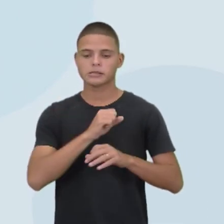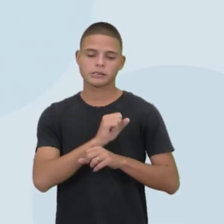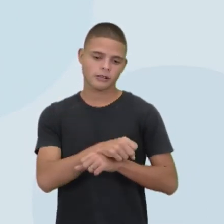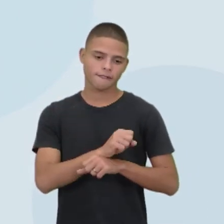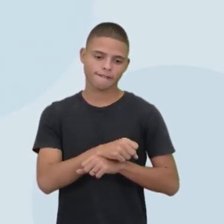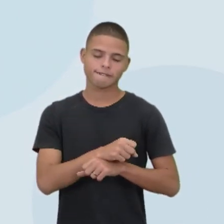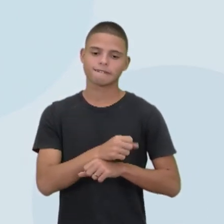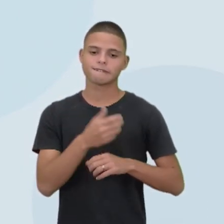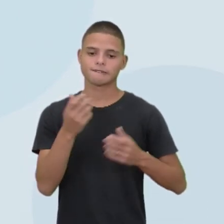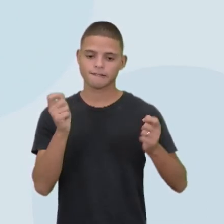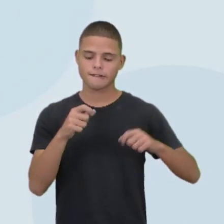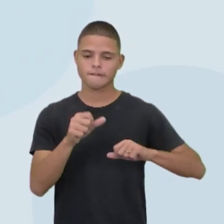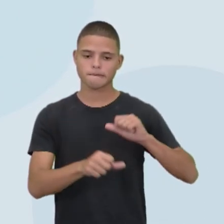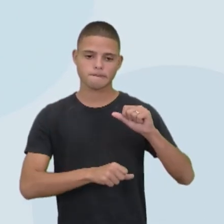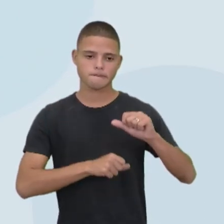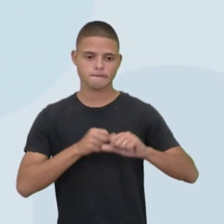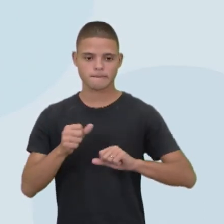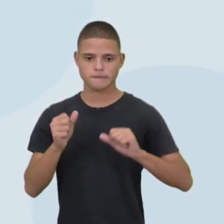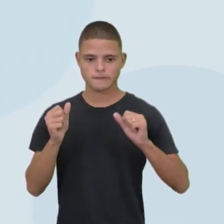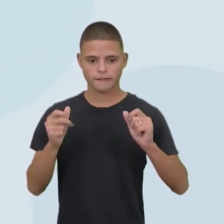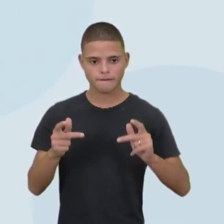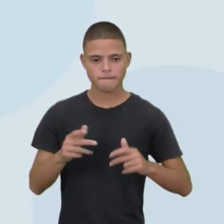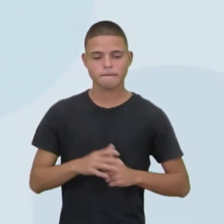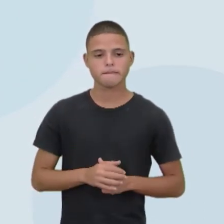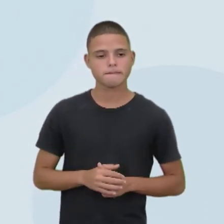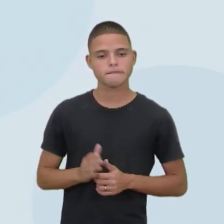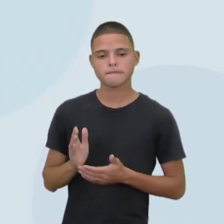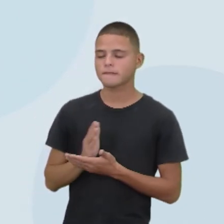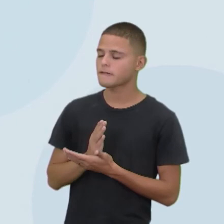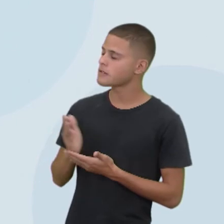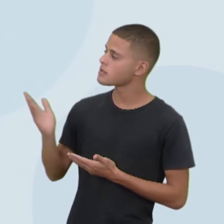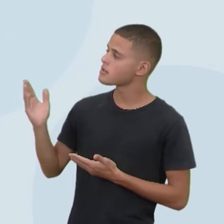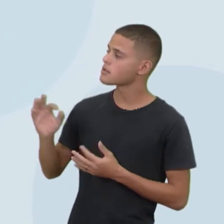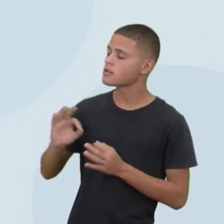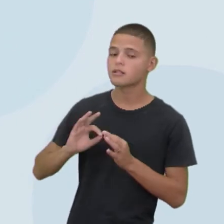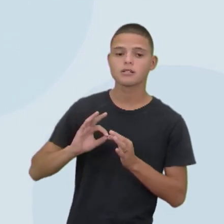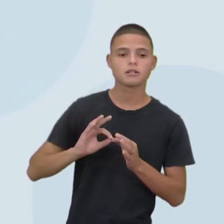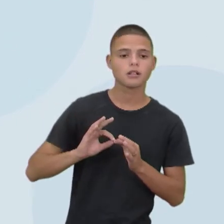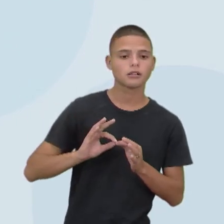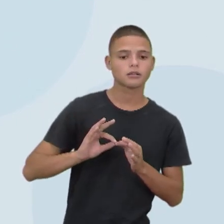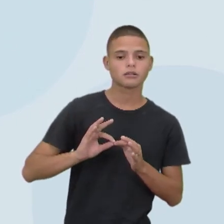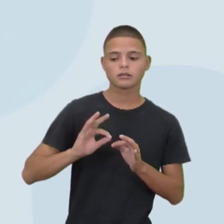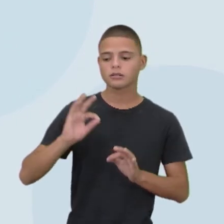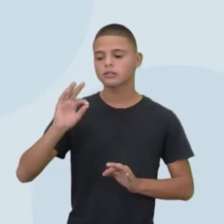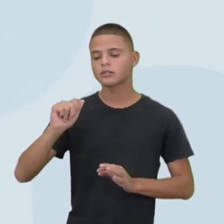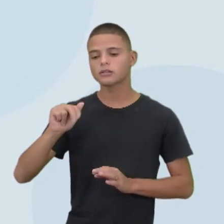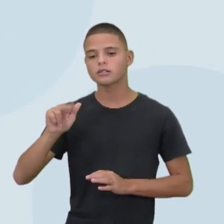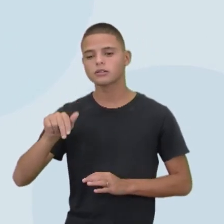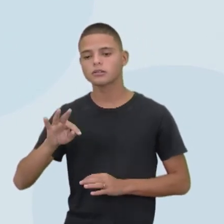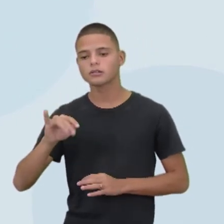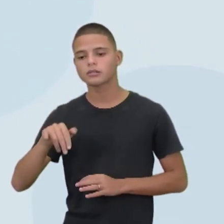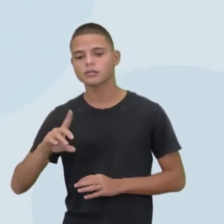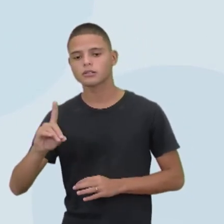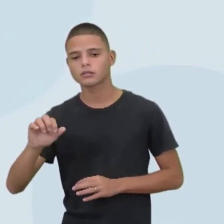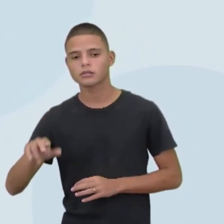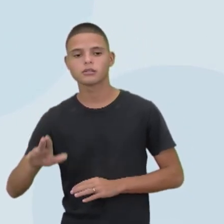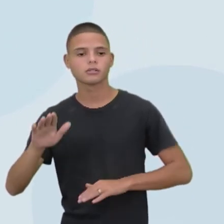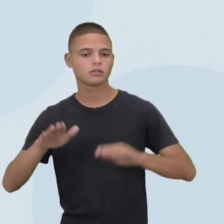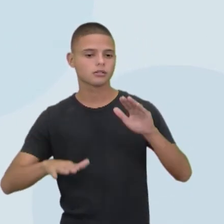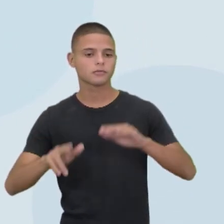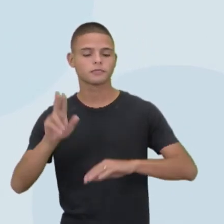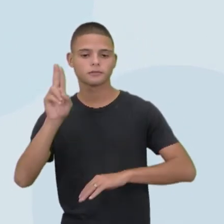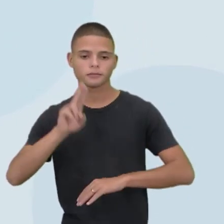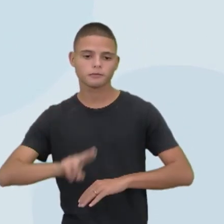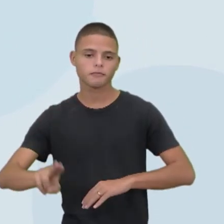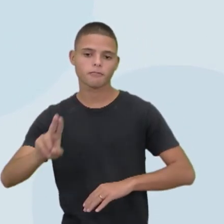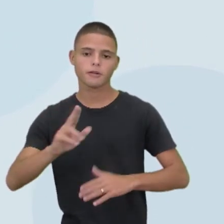determinadas conversões, tá ok? É isso. Sobre medidas quantitativas. Medidas quantitativas normalmente utilizam algum